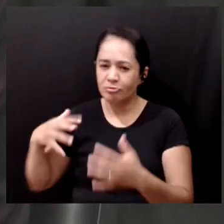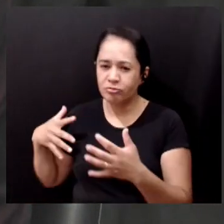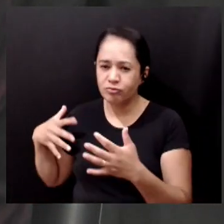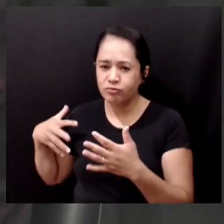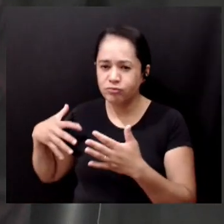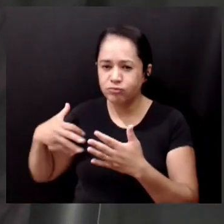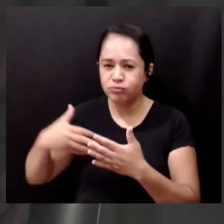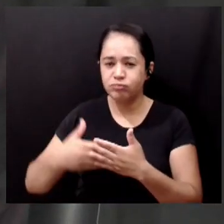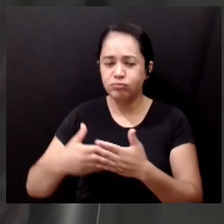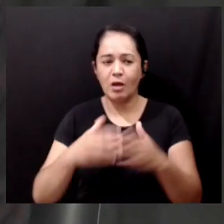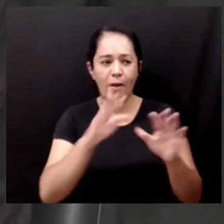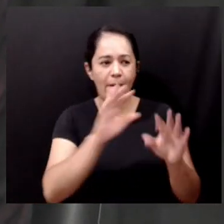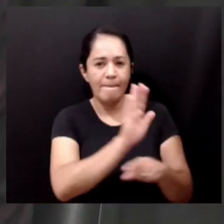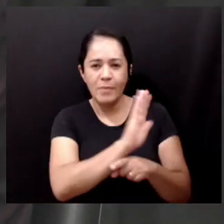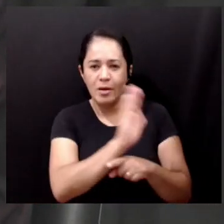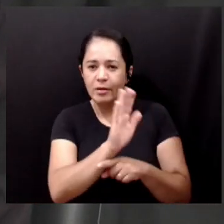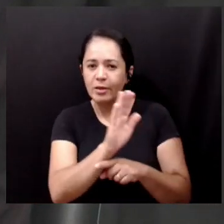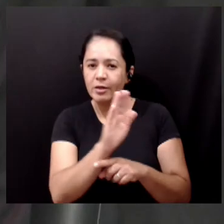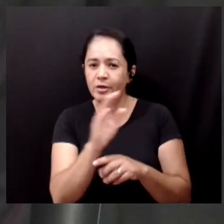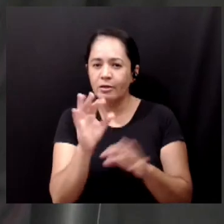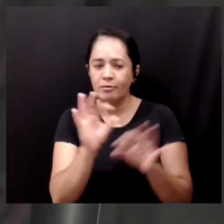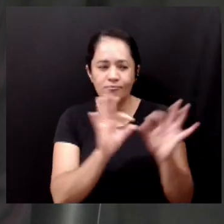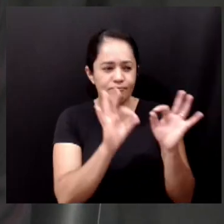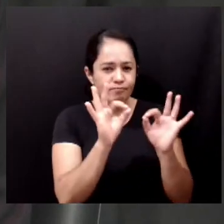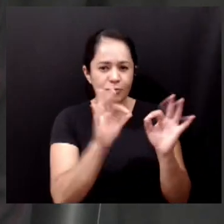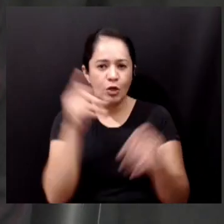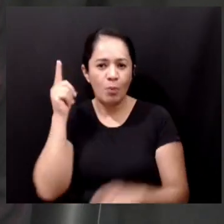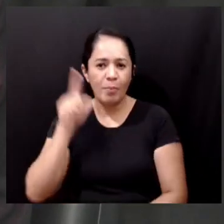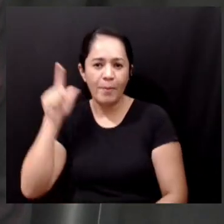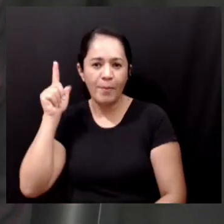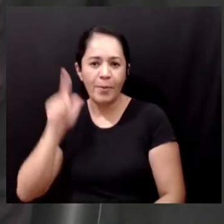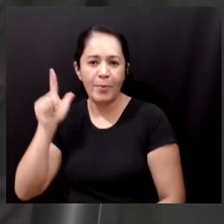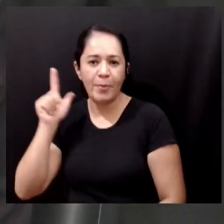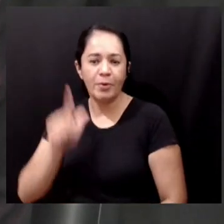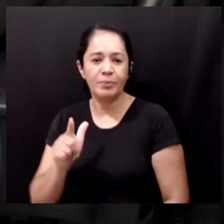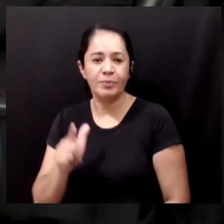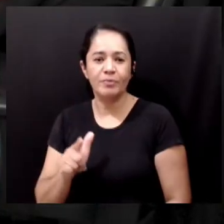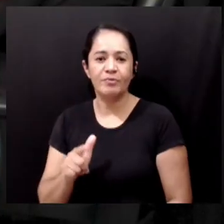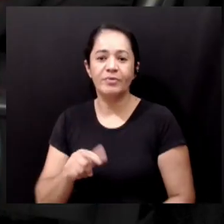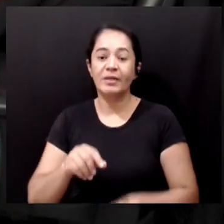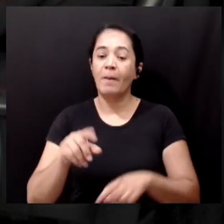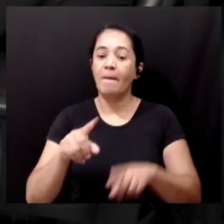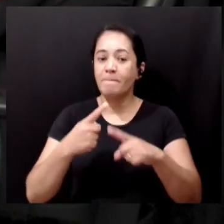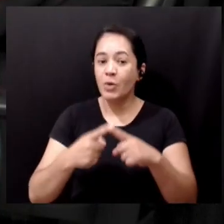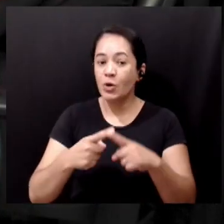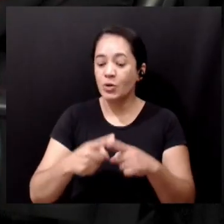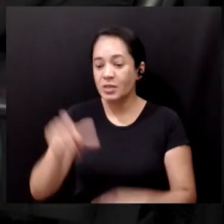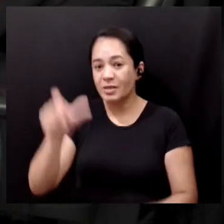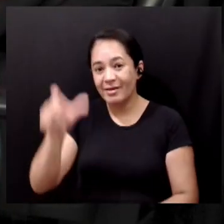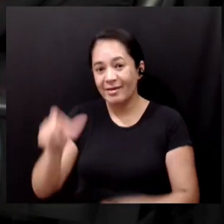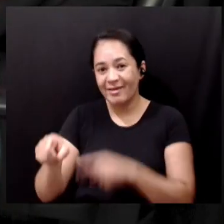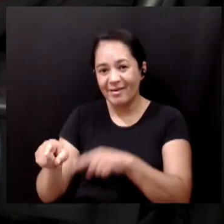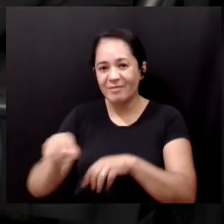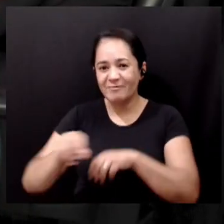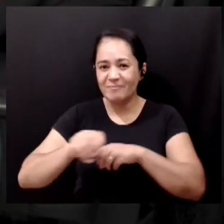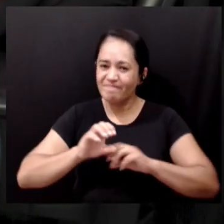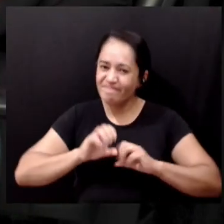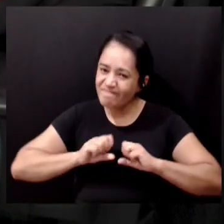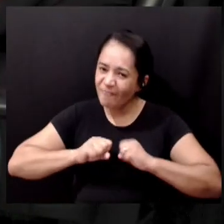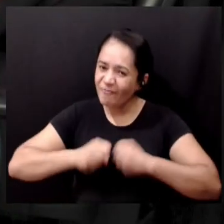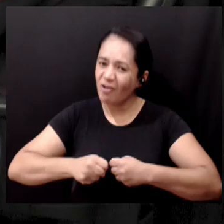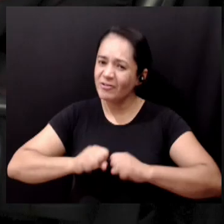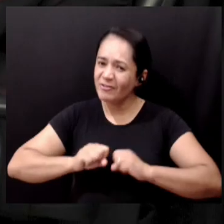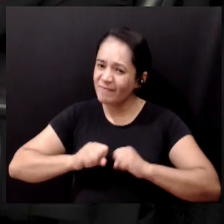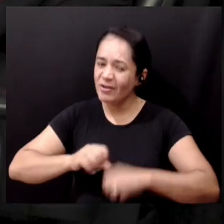ele construiu, aquilo que ele conquistou. E que ele insiste, né? Que ele não desiste. Não desiste. Você vê as dificuldades. Todas